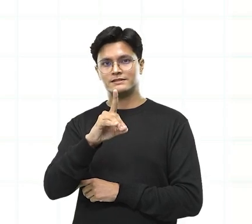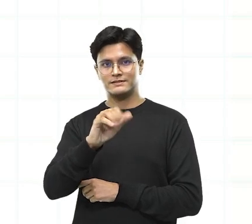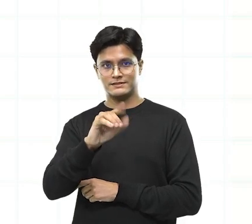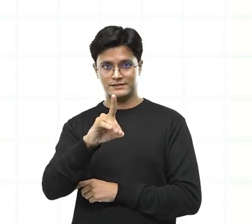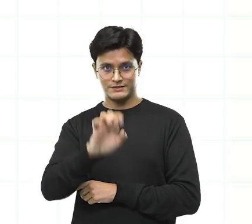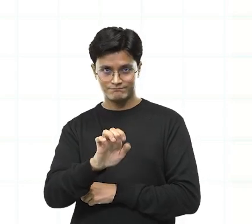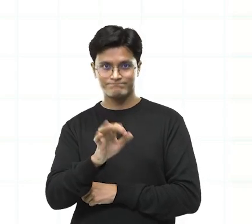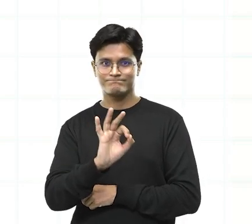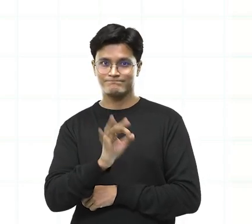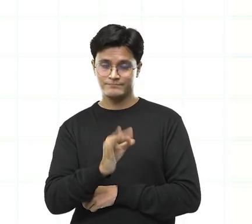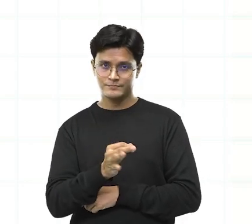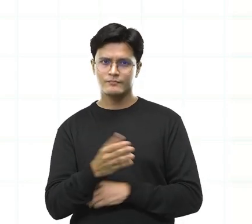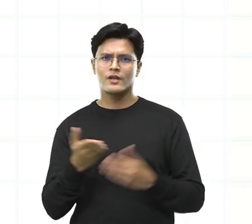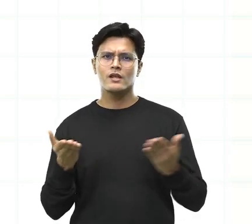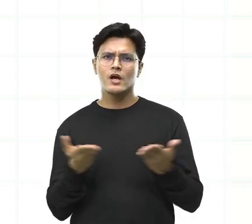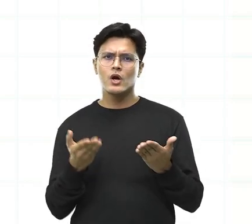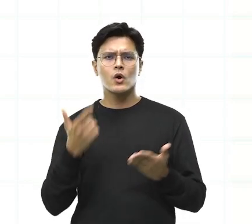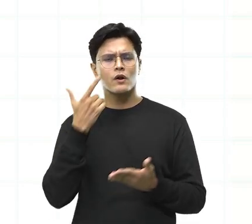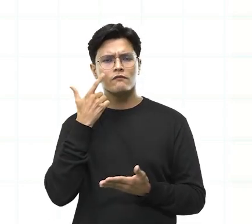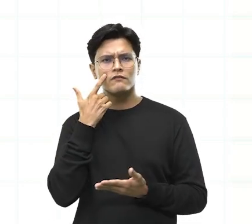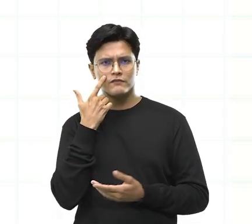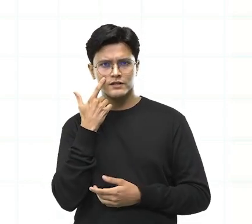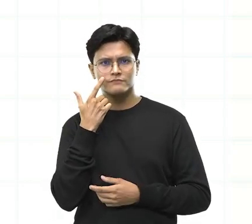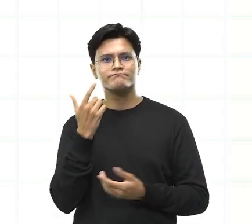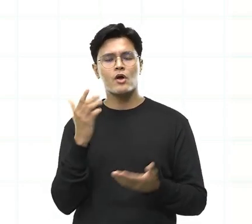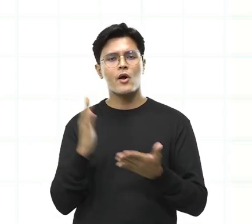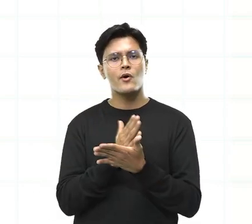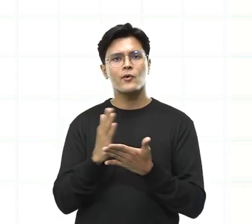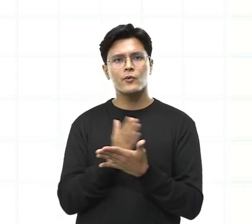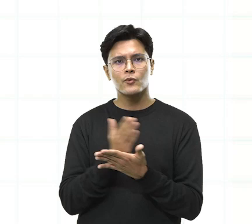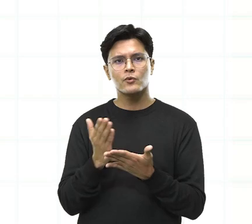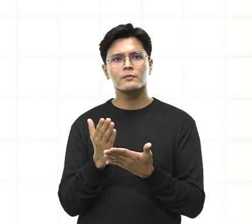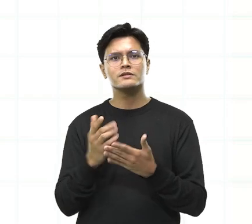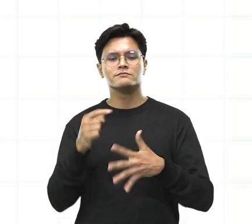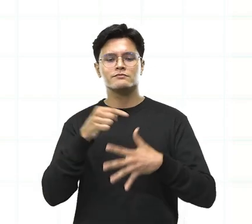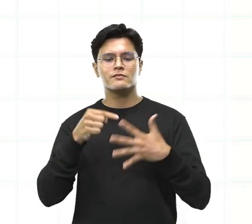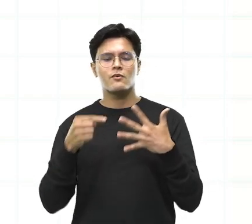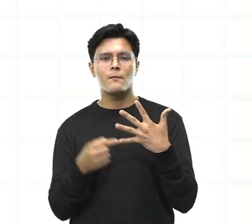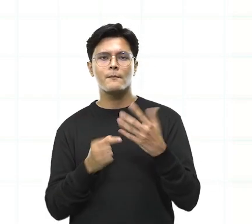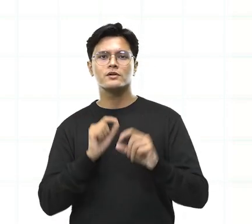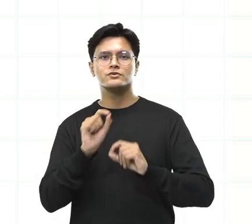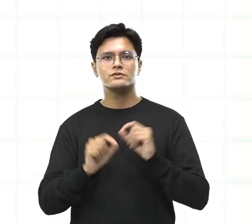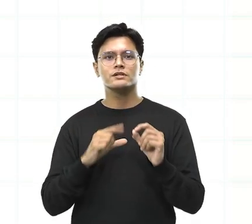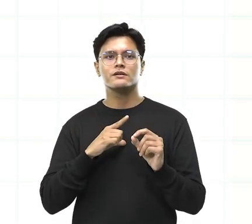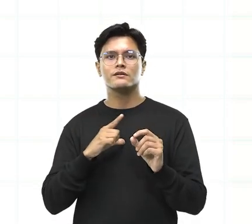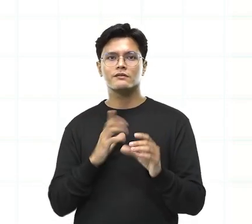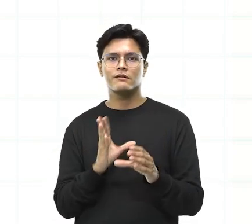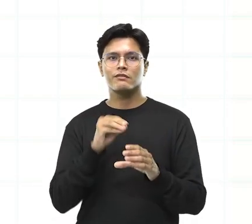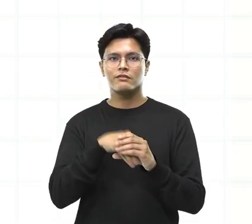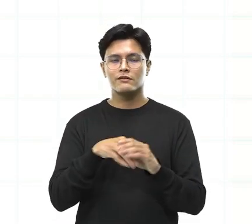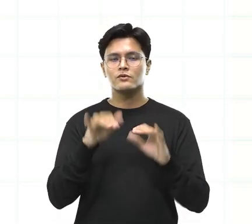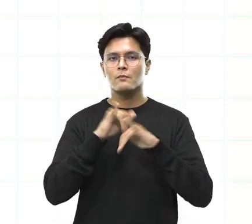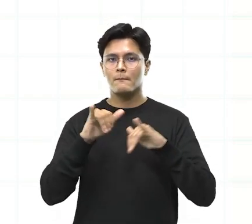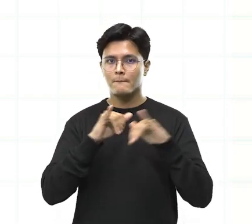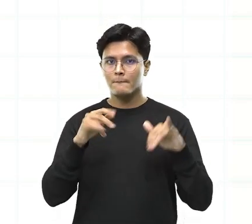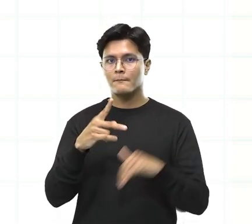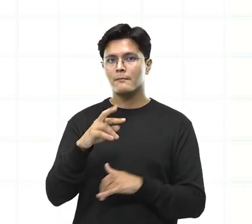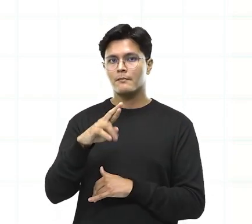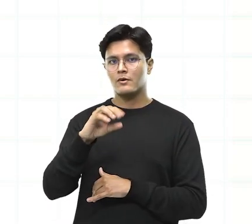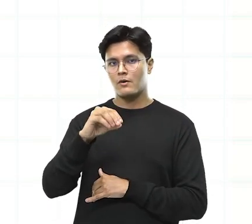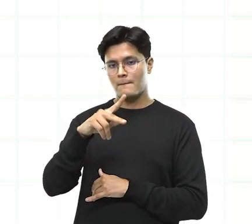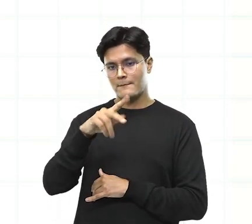bom? Vamos ver agora, então, algumas partes, né, que constituem uma propaganda,